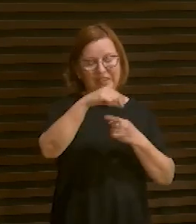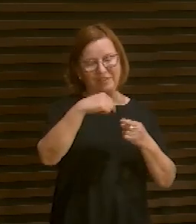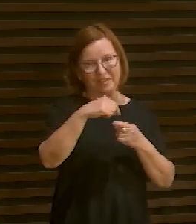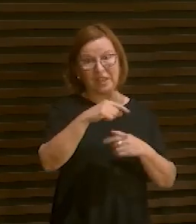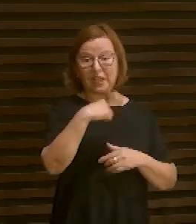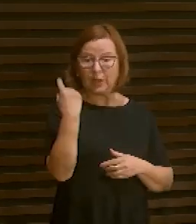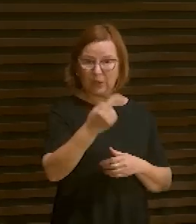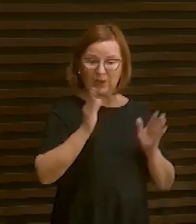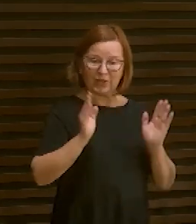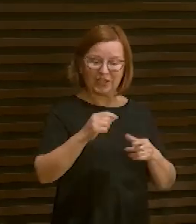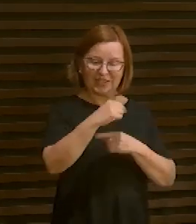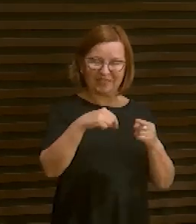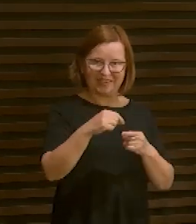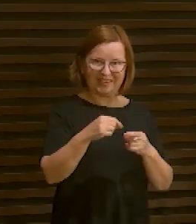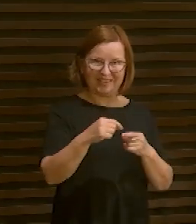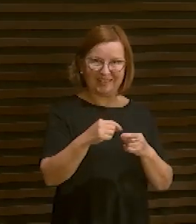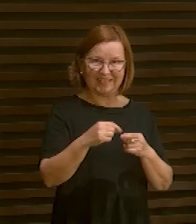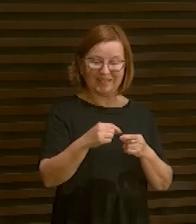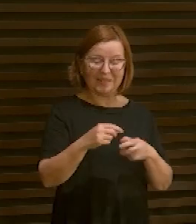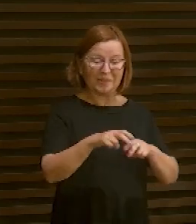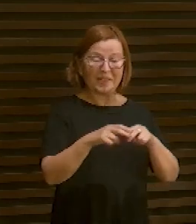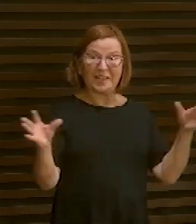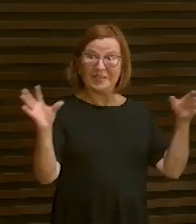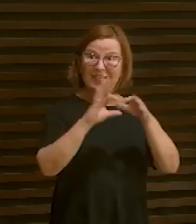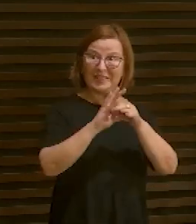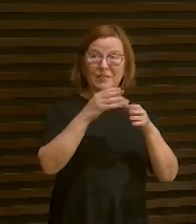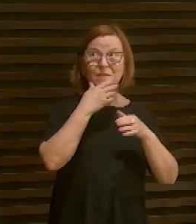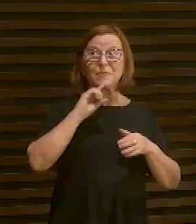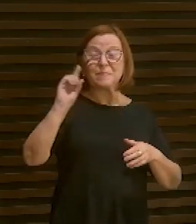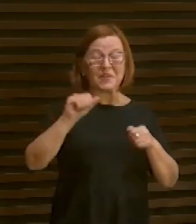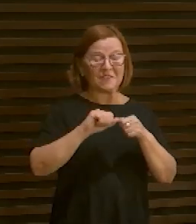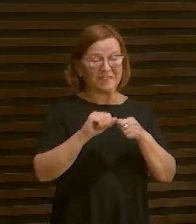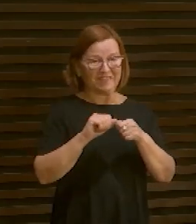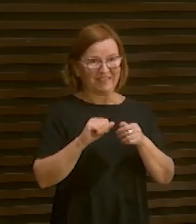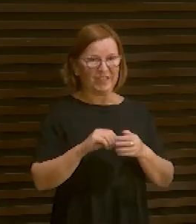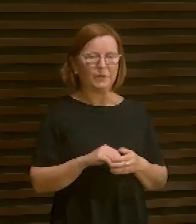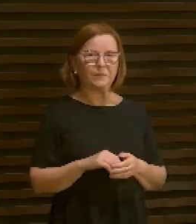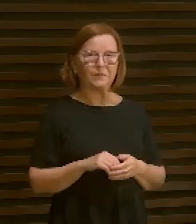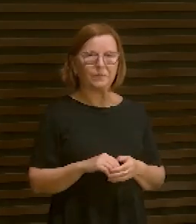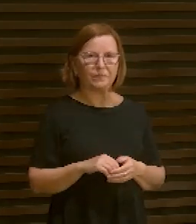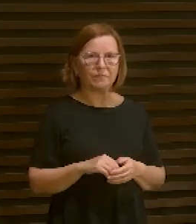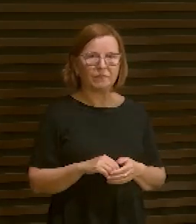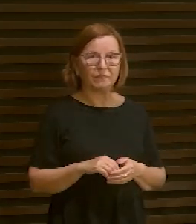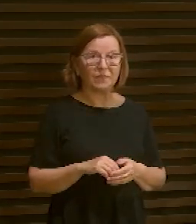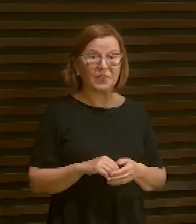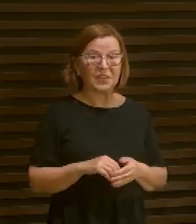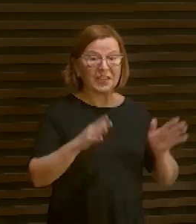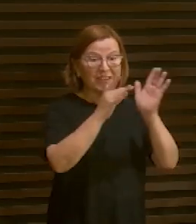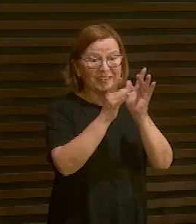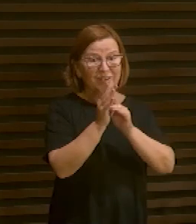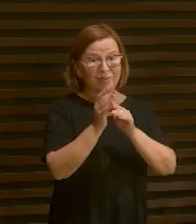nós viemos da união com o que o Pai fez em Cristo. Segundo, que Ele não fica envergonhado de